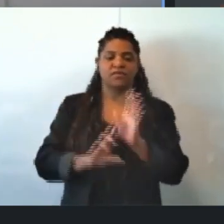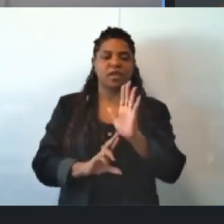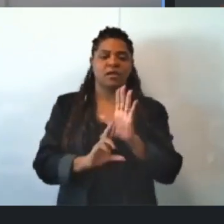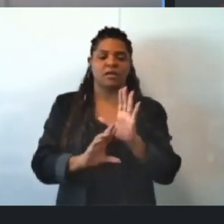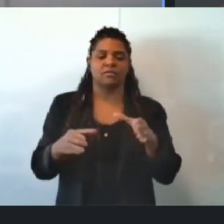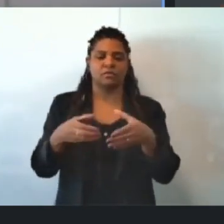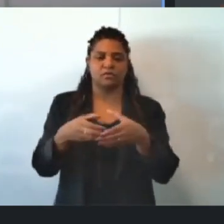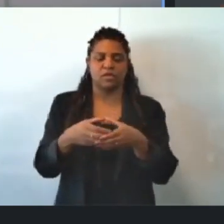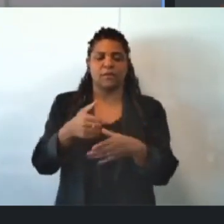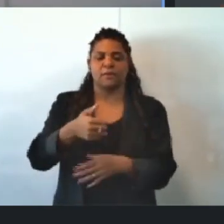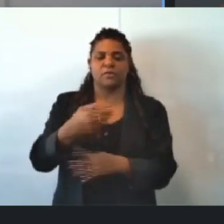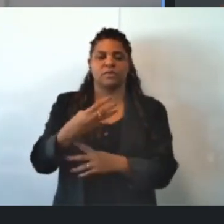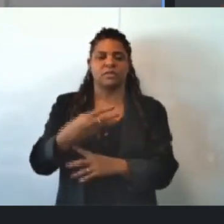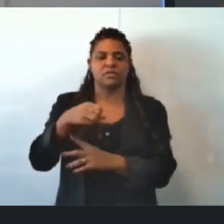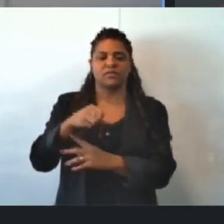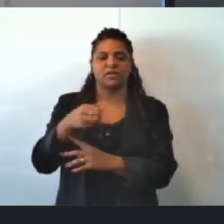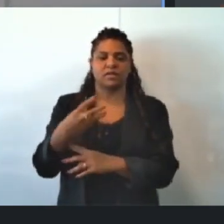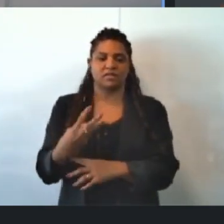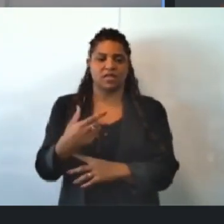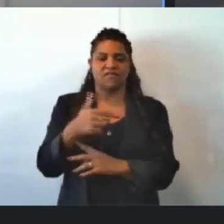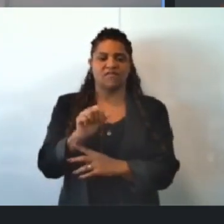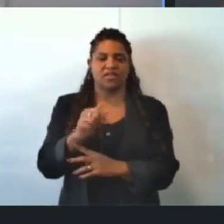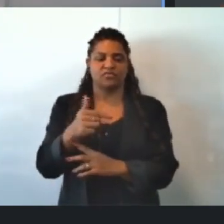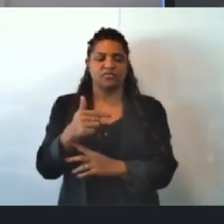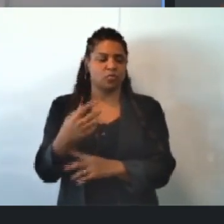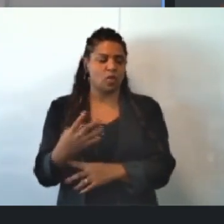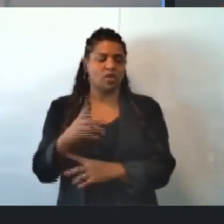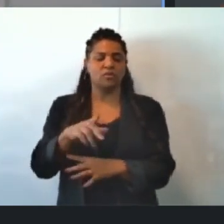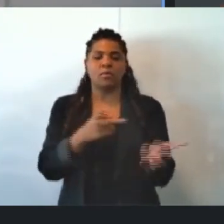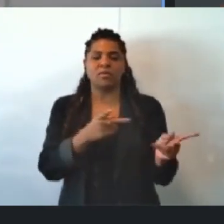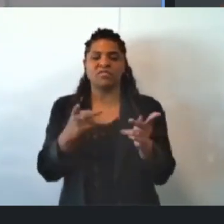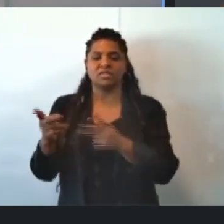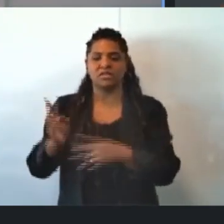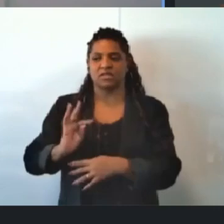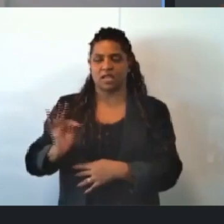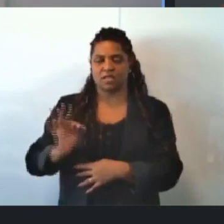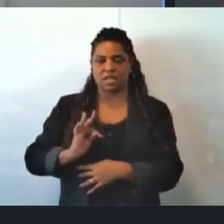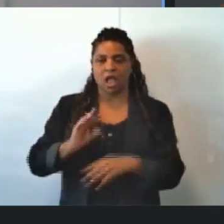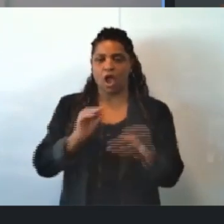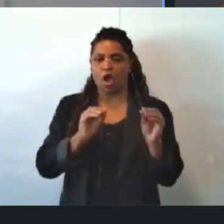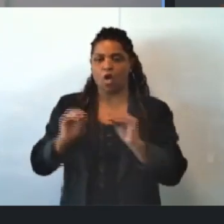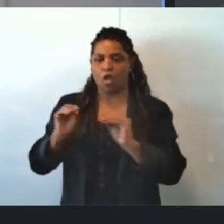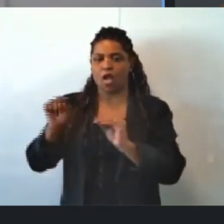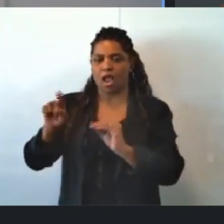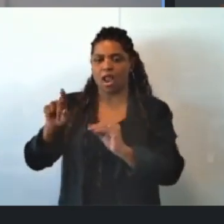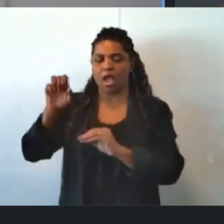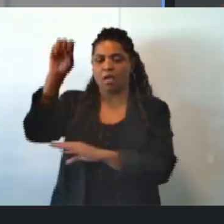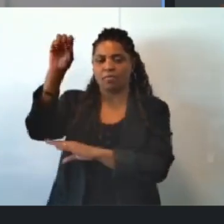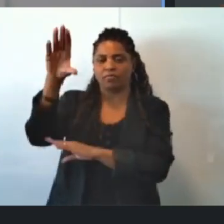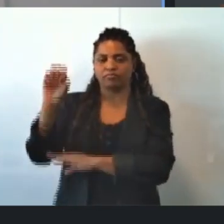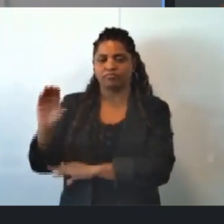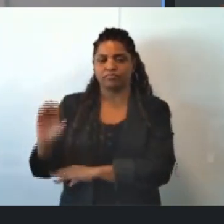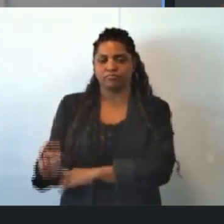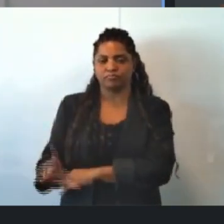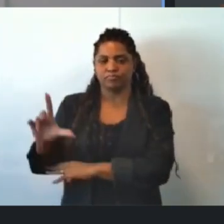1393-24, uma visita técnica. Analisar a necessidade de instalação de um redutor de velocidade na rua São Tiago, no bairro